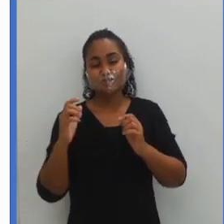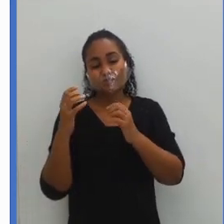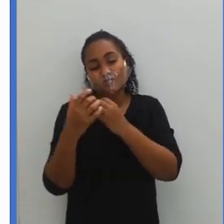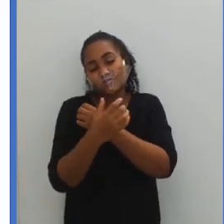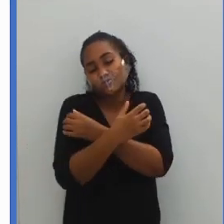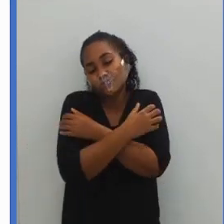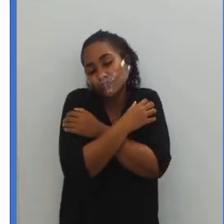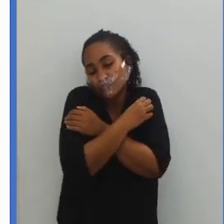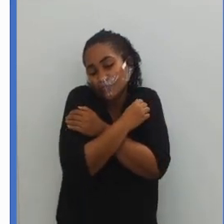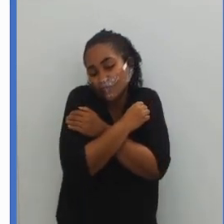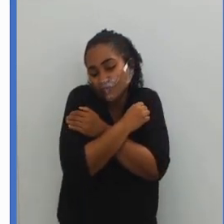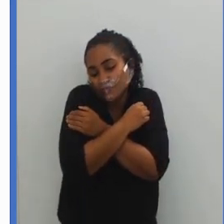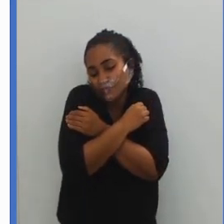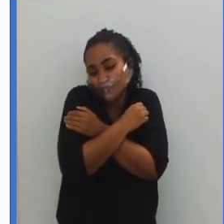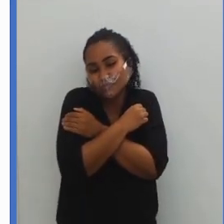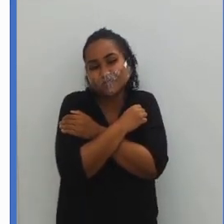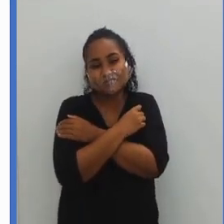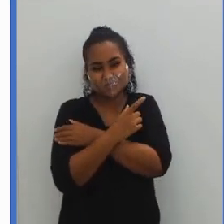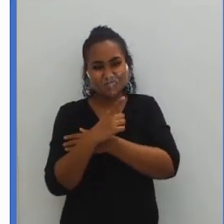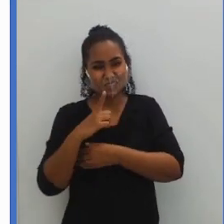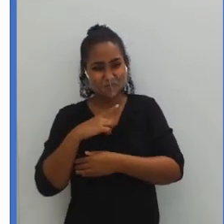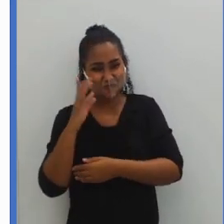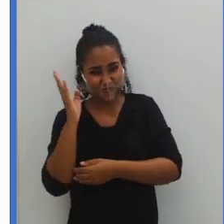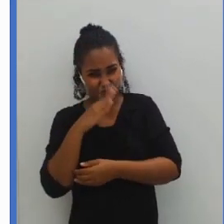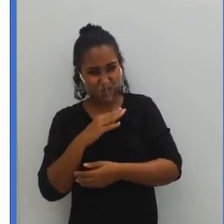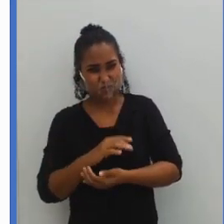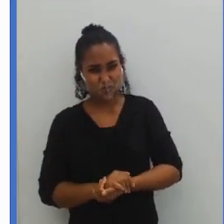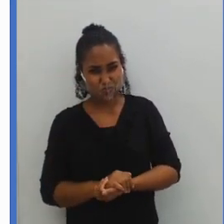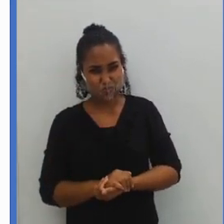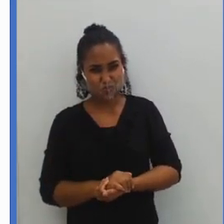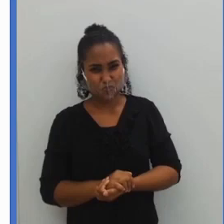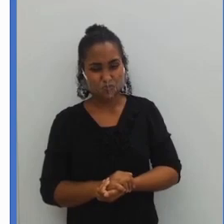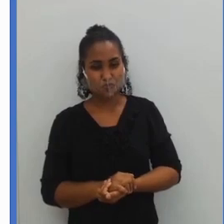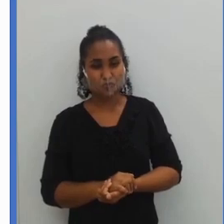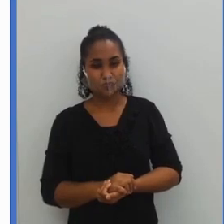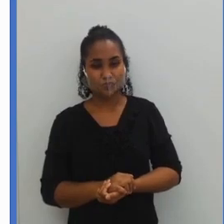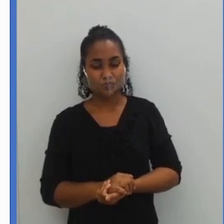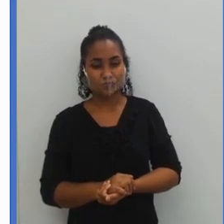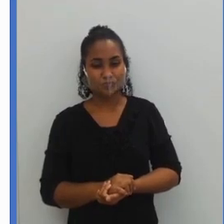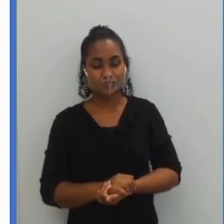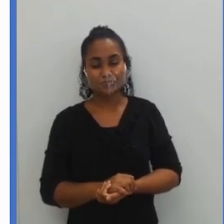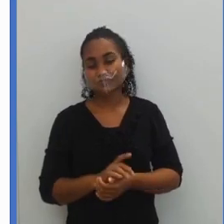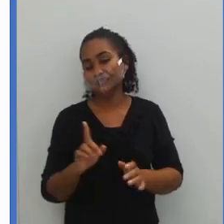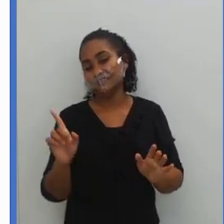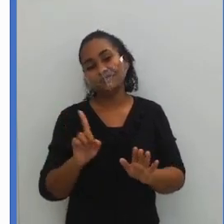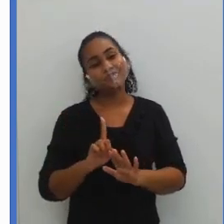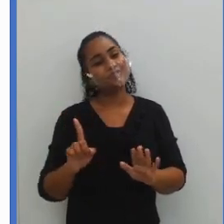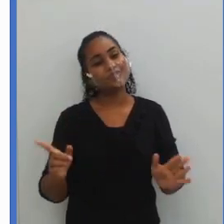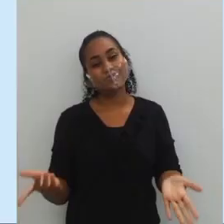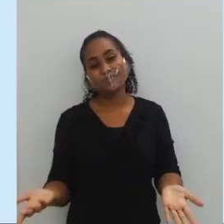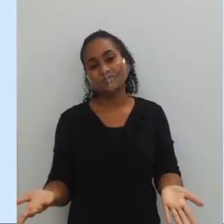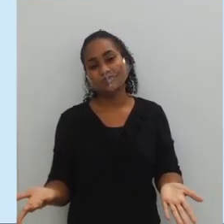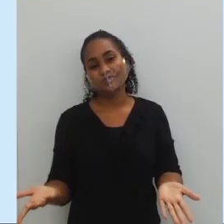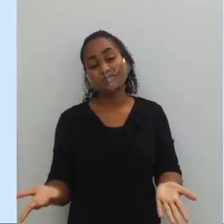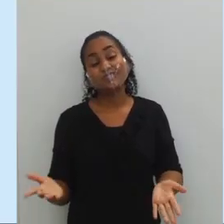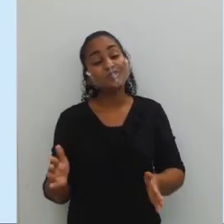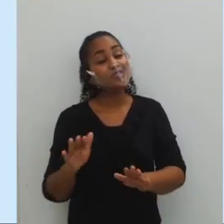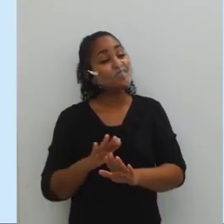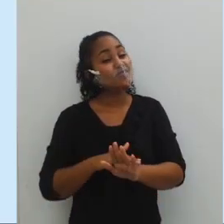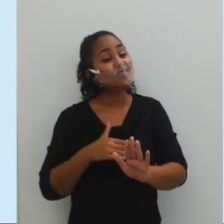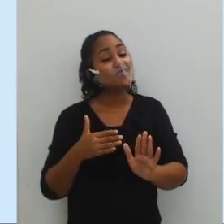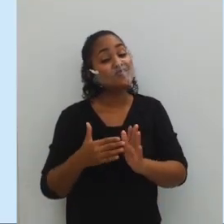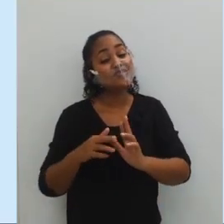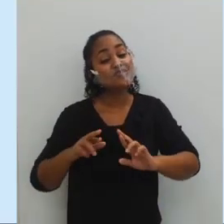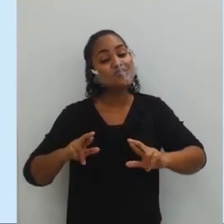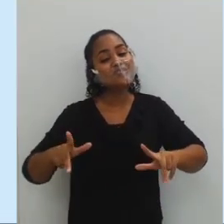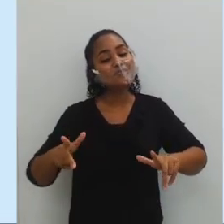ataque vicioso do bebê. Será que esse cachorro realmente é um cachorro agressivo? Não, né, minha gente?